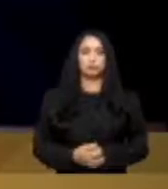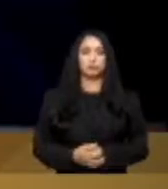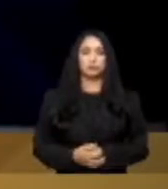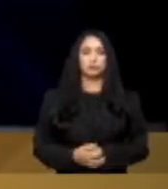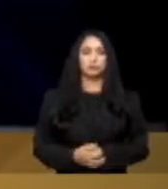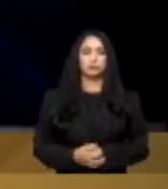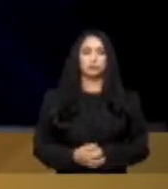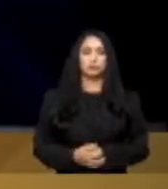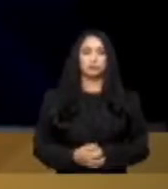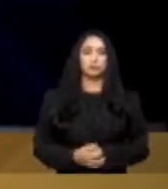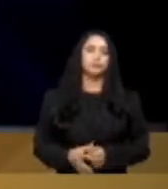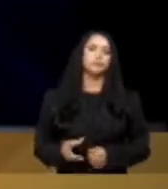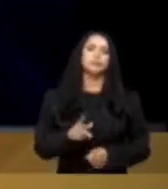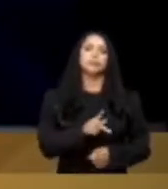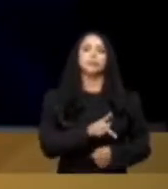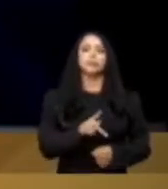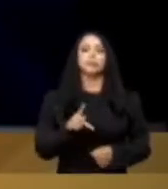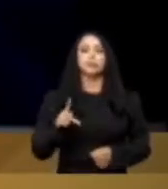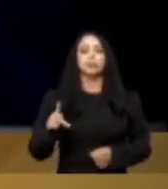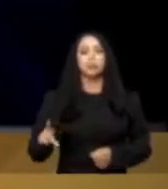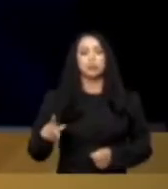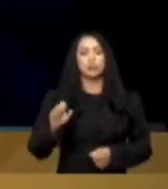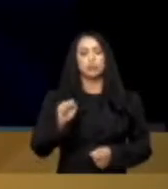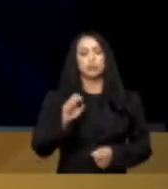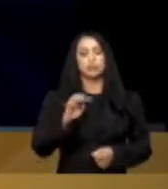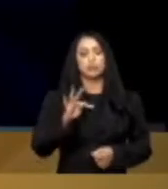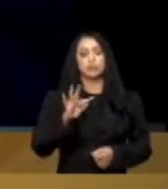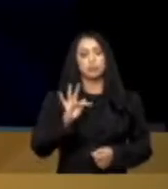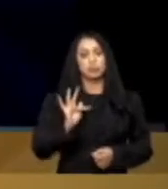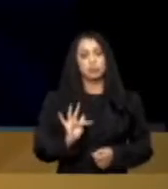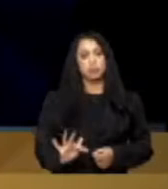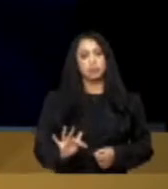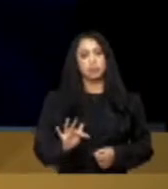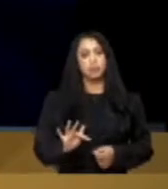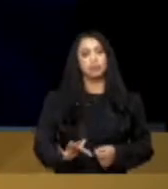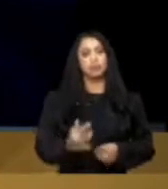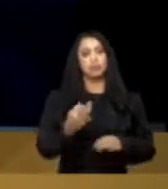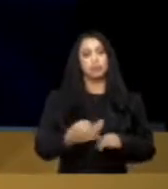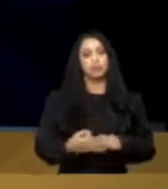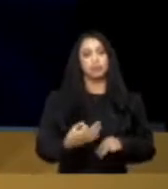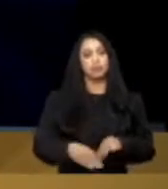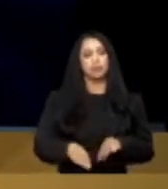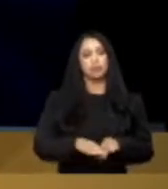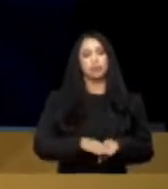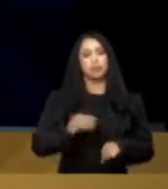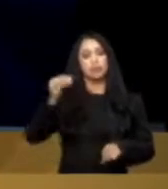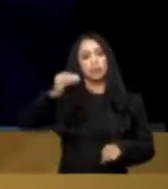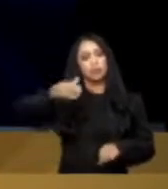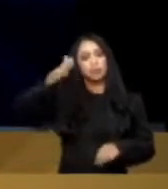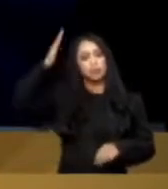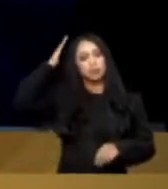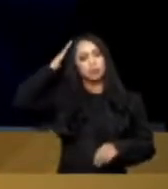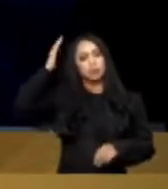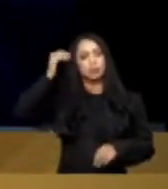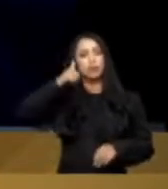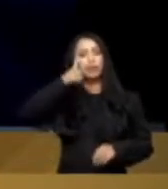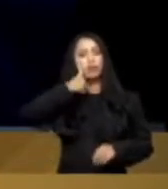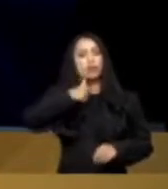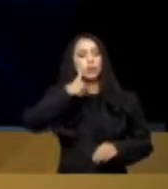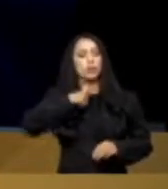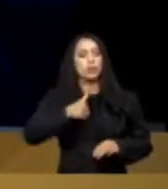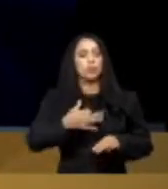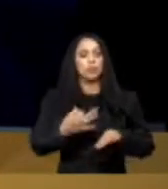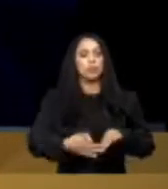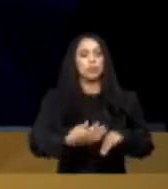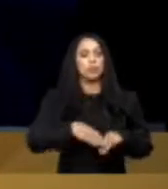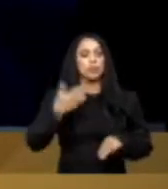Excelentíssimo senhor presidente da Suprema Corte, ministro Luiz Fux, excelentíssimas senhoras ministras